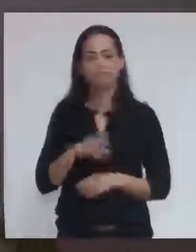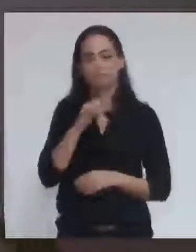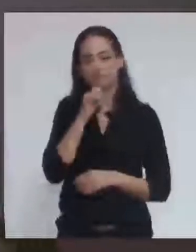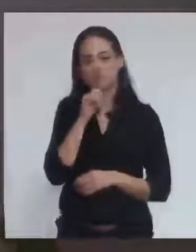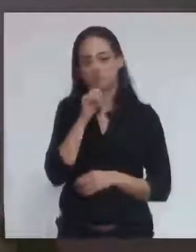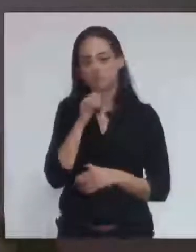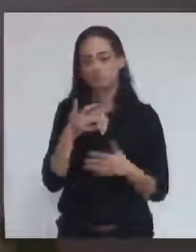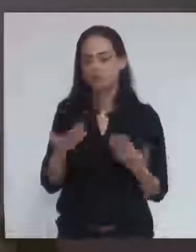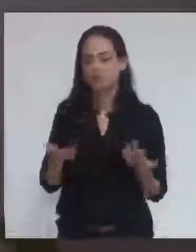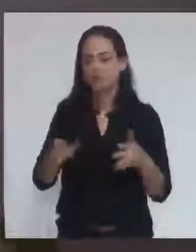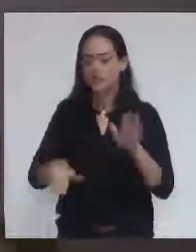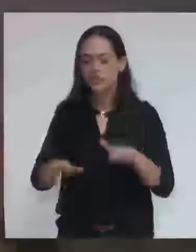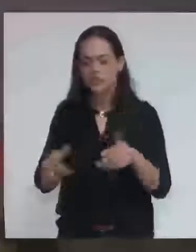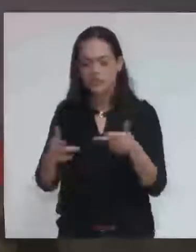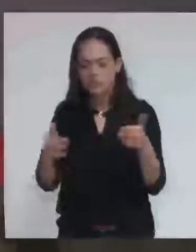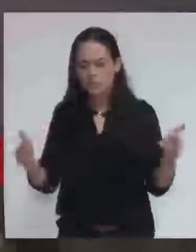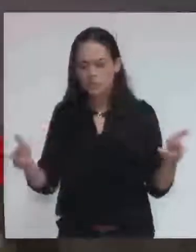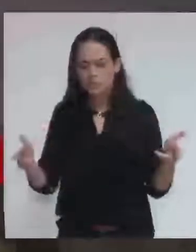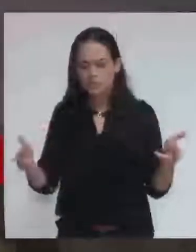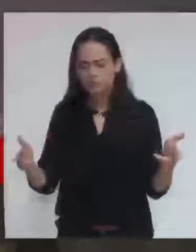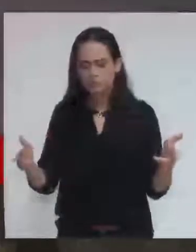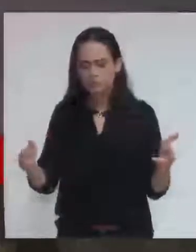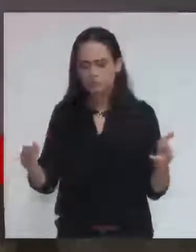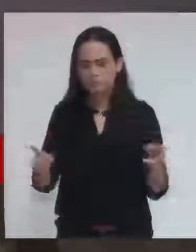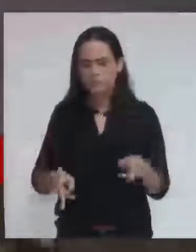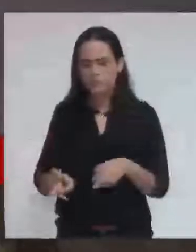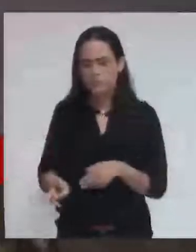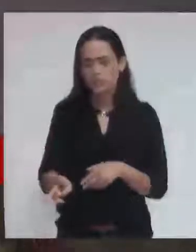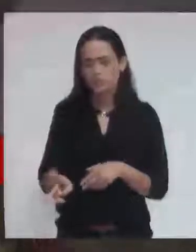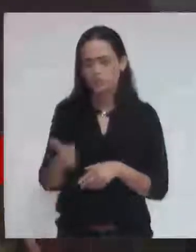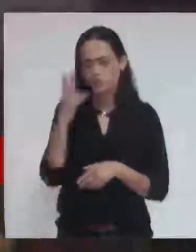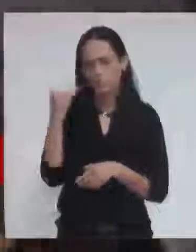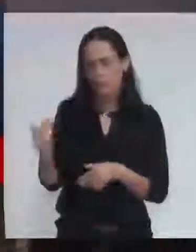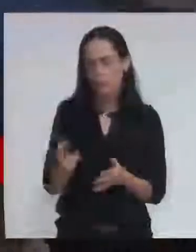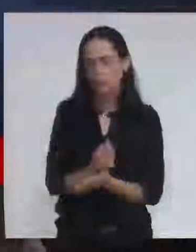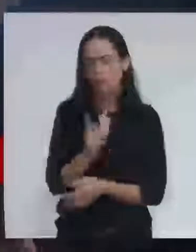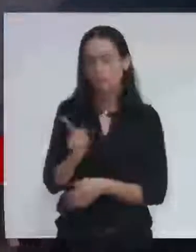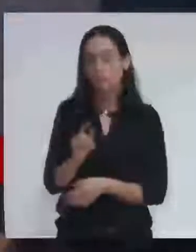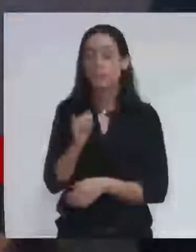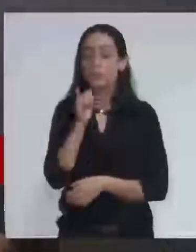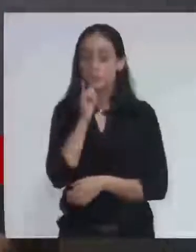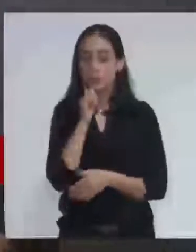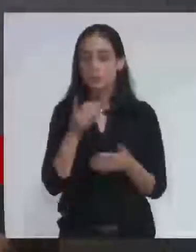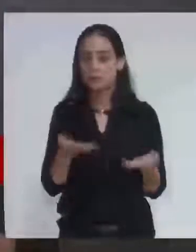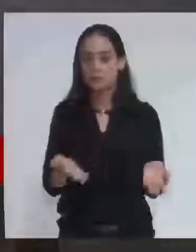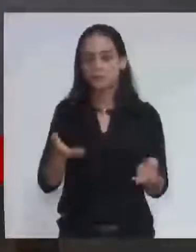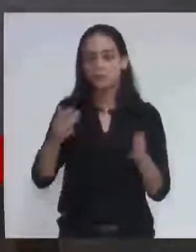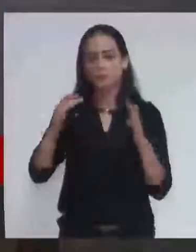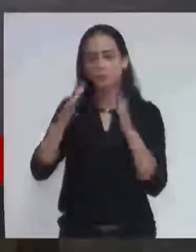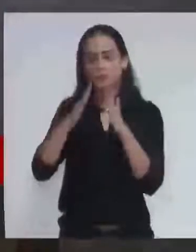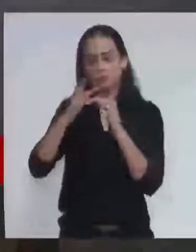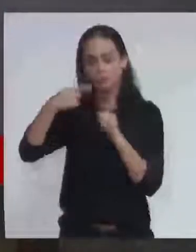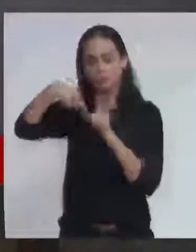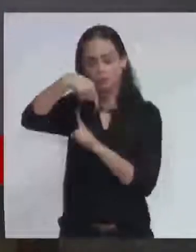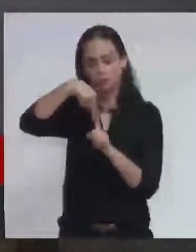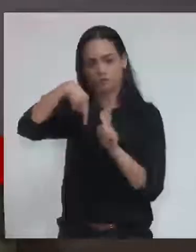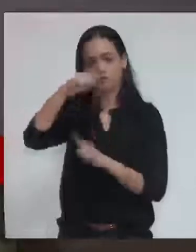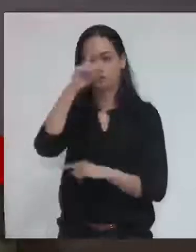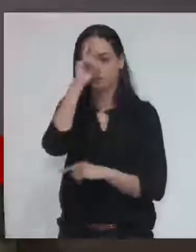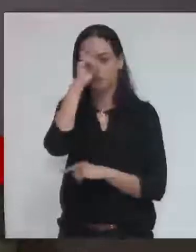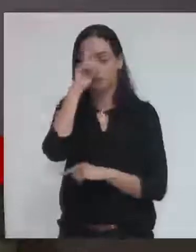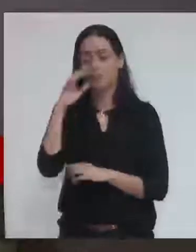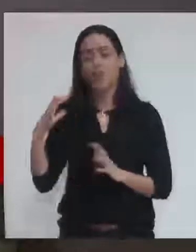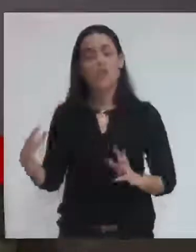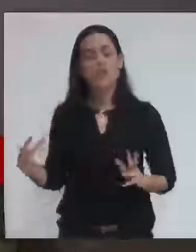talvez não seja comum, exemplo prático, hospital. Todos nós precisamos da Santa Casa de Vinhedo. Então, agora, quando